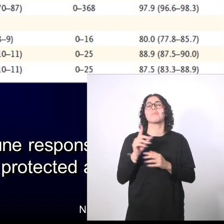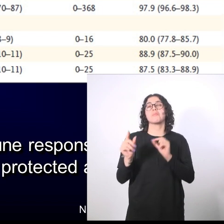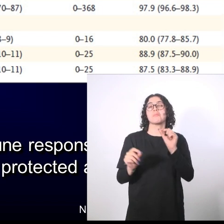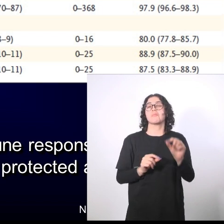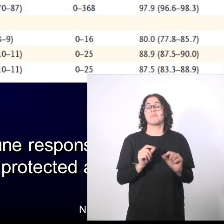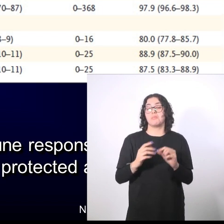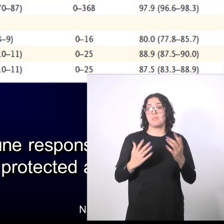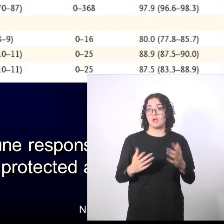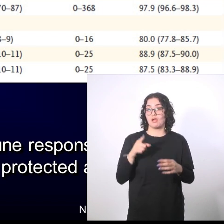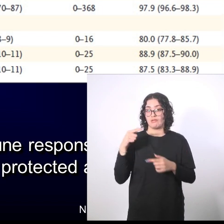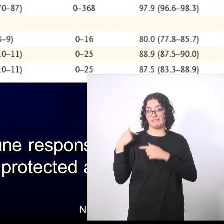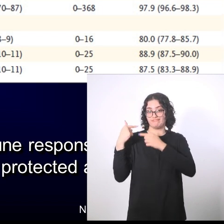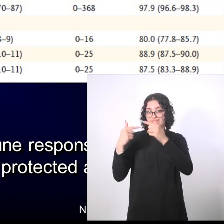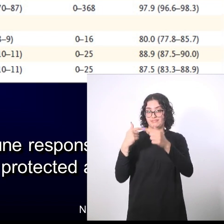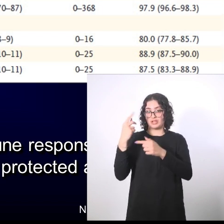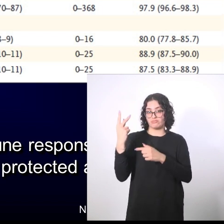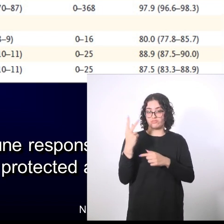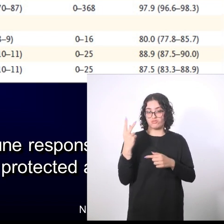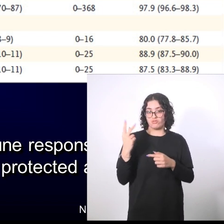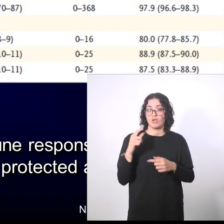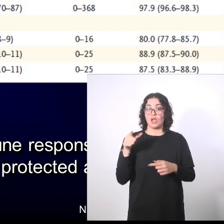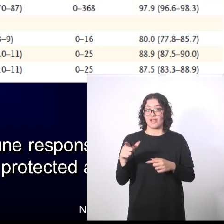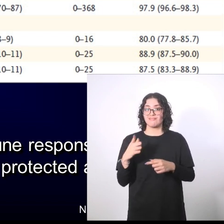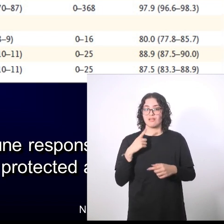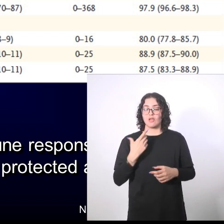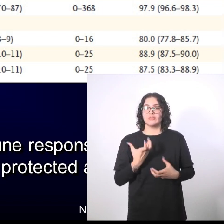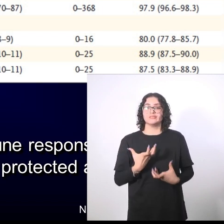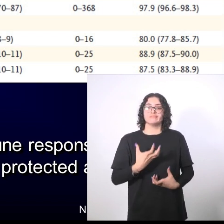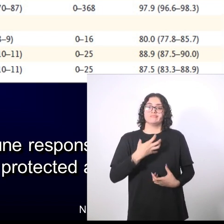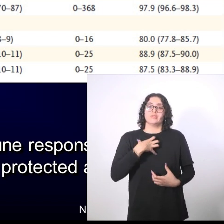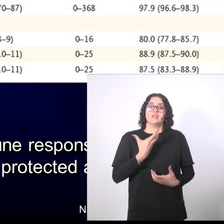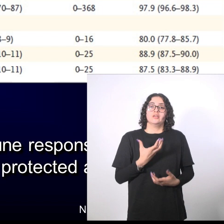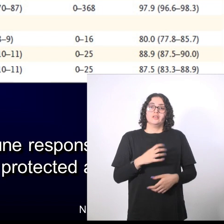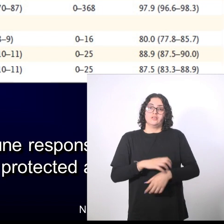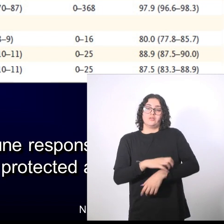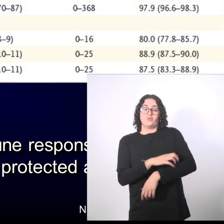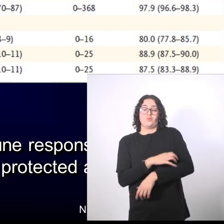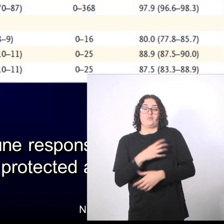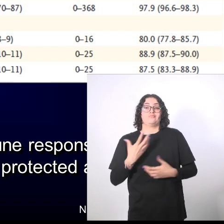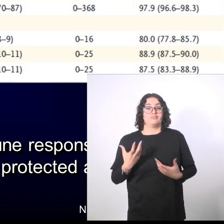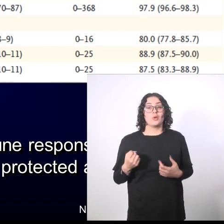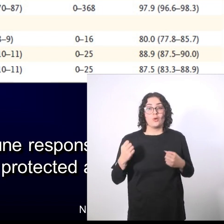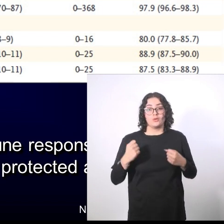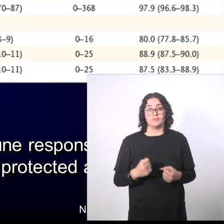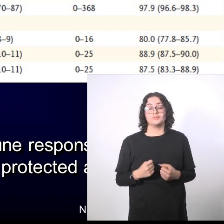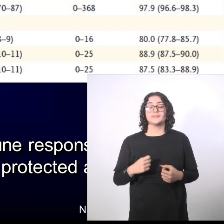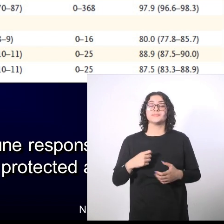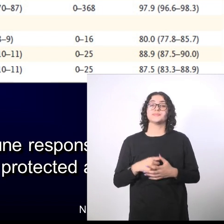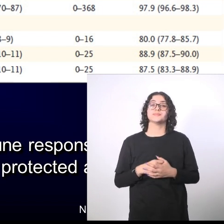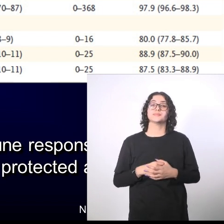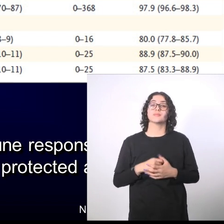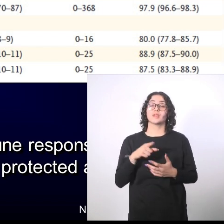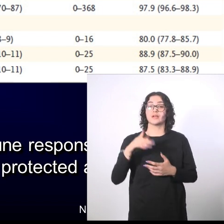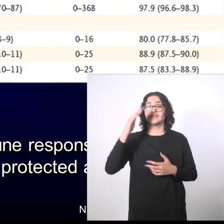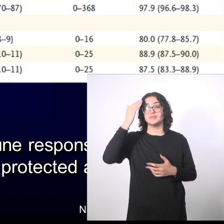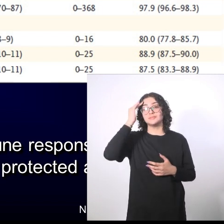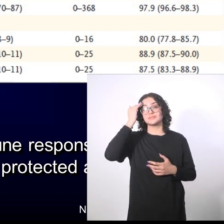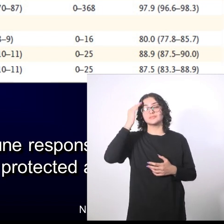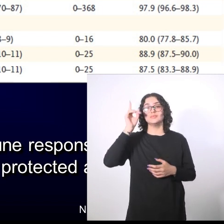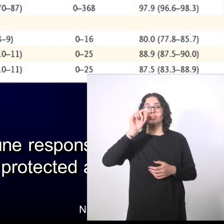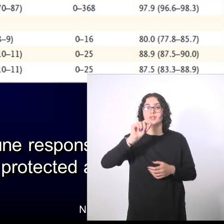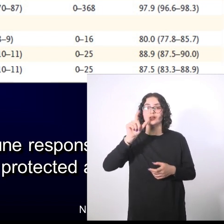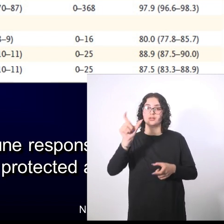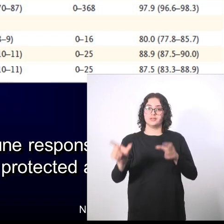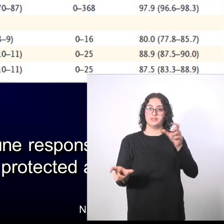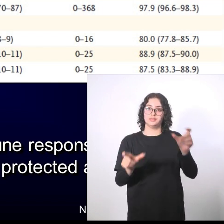Como a vacina de segunda geração provoca reação, pega, lesão local, eles entenderam que o indivíduo